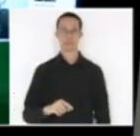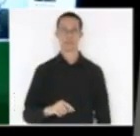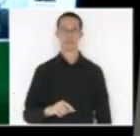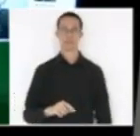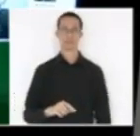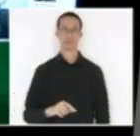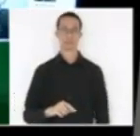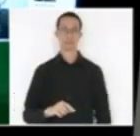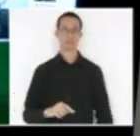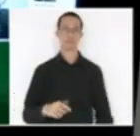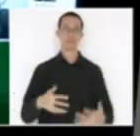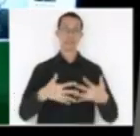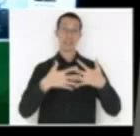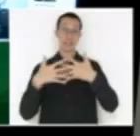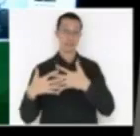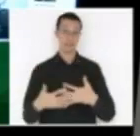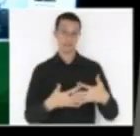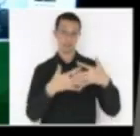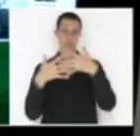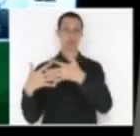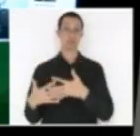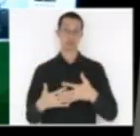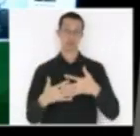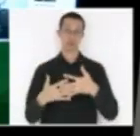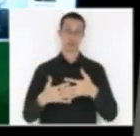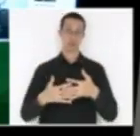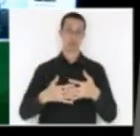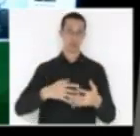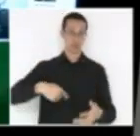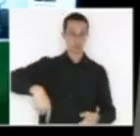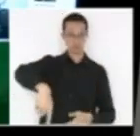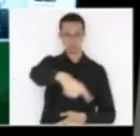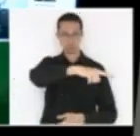também caminhões de grande porte.